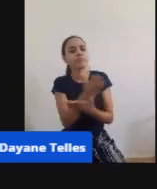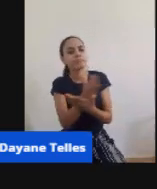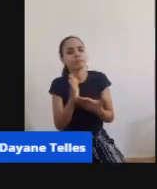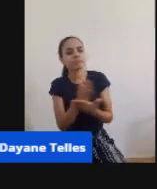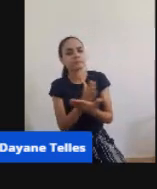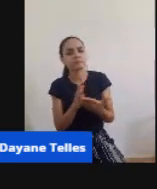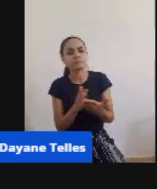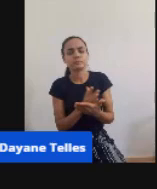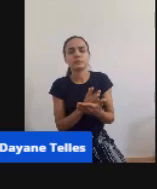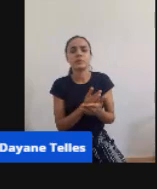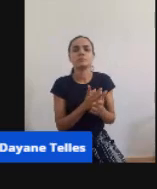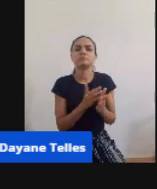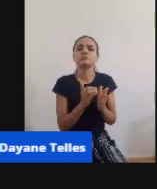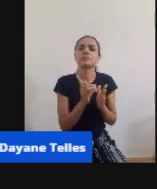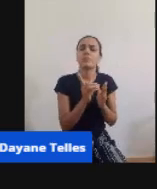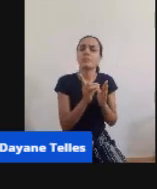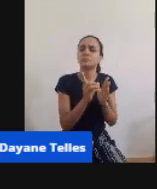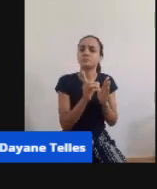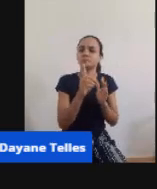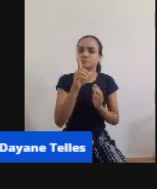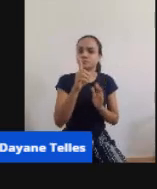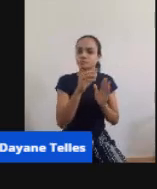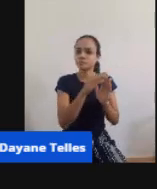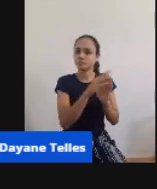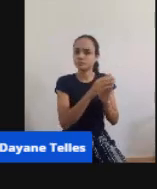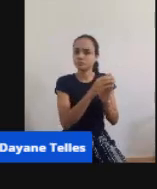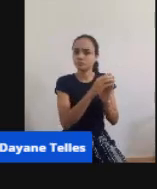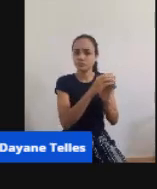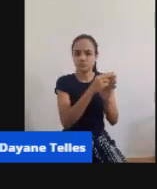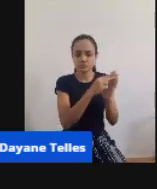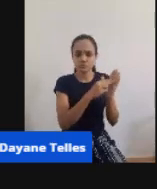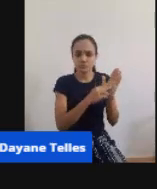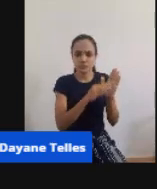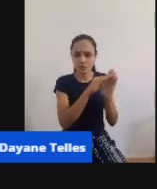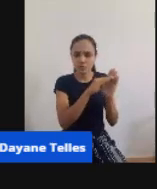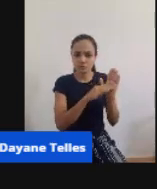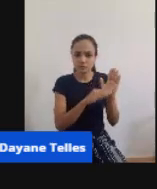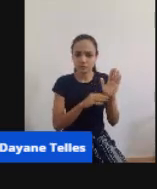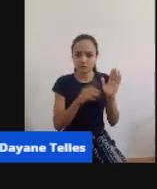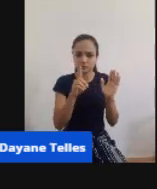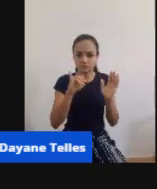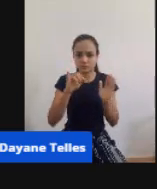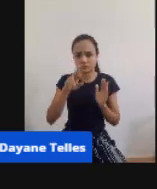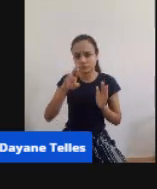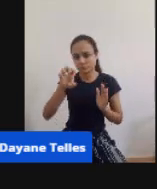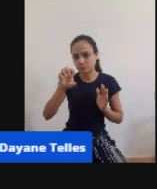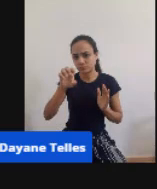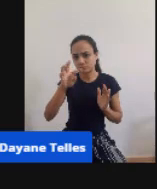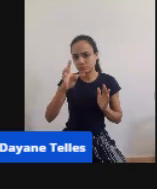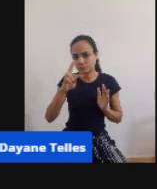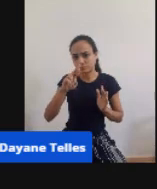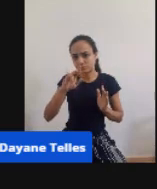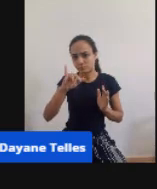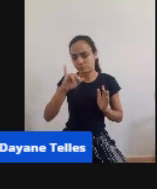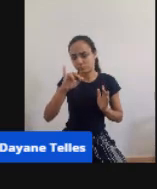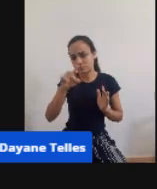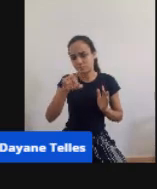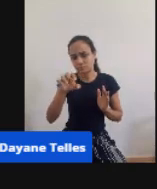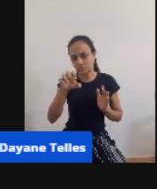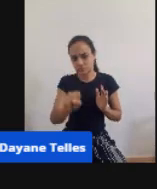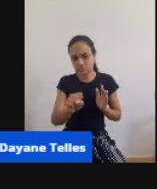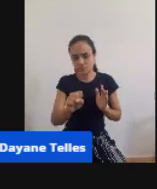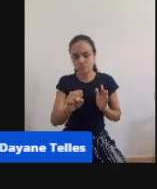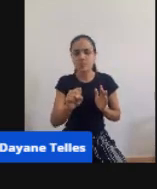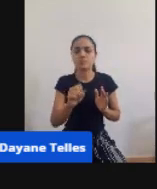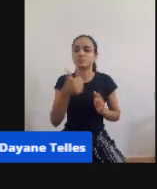é a unidade temática, né, tem que constar nesse plano de aula. A segunda coluna, nós temos ali os objetivos